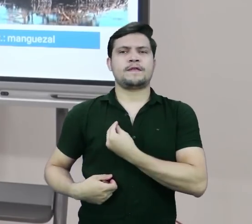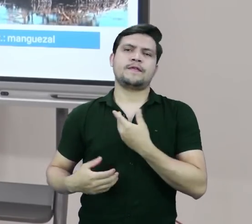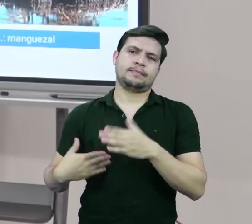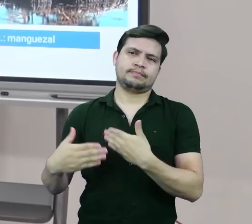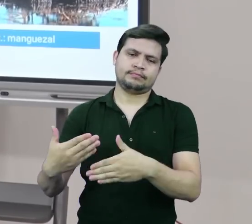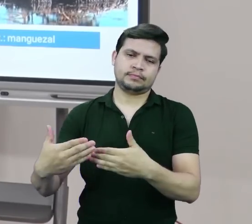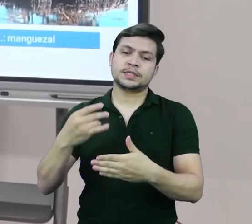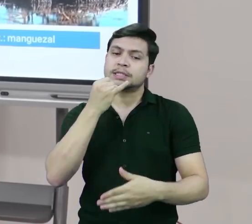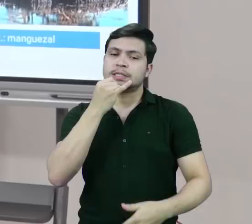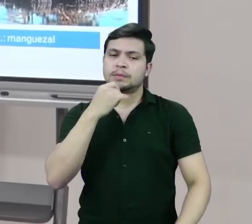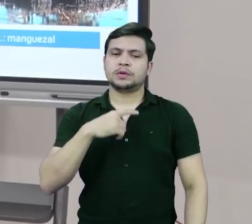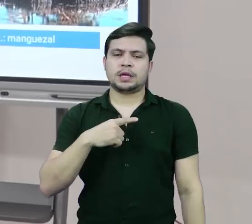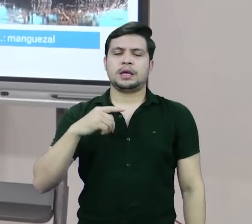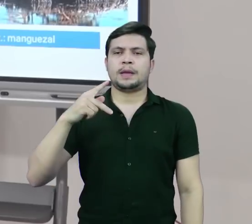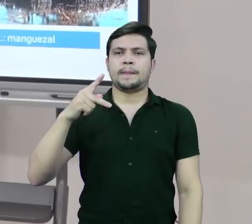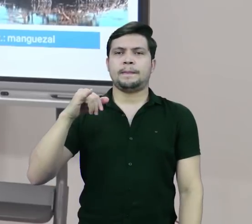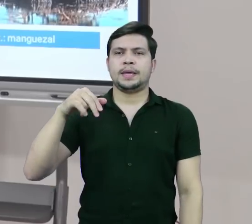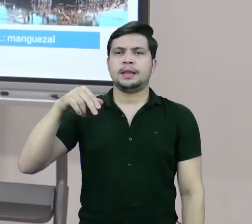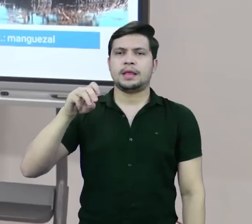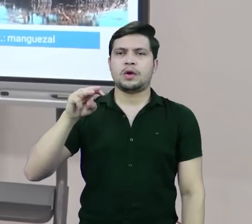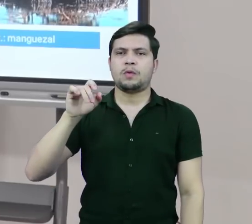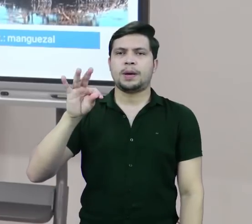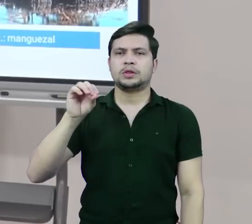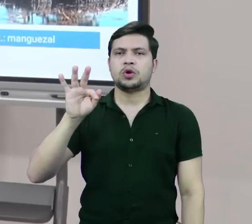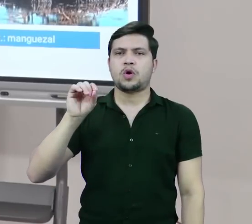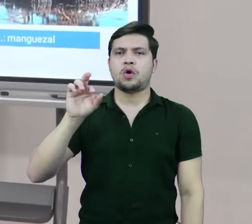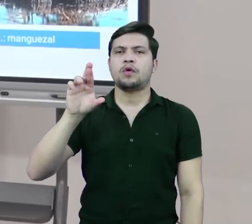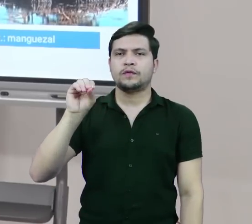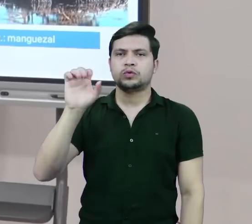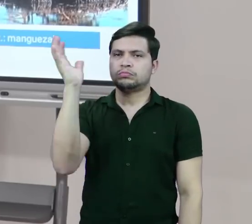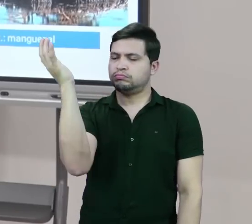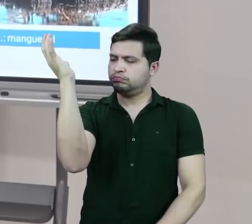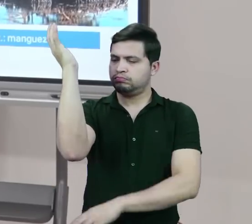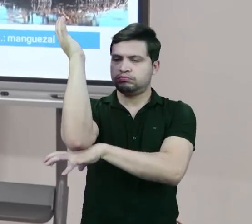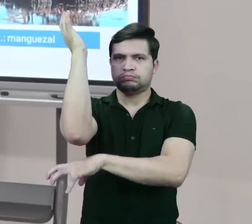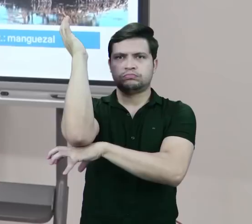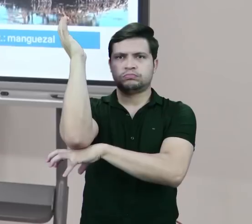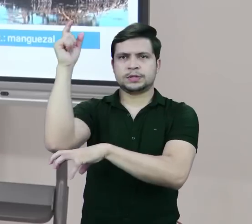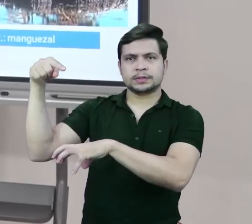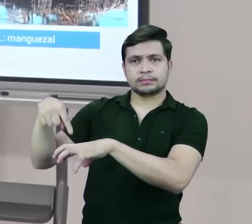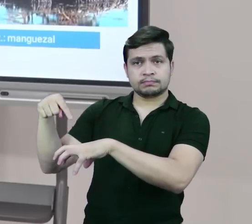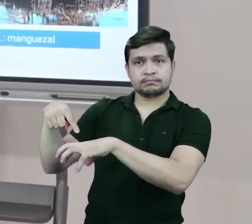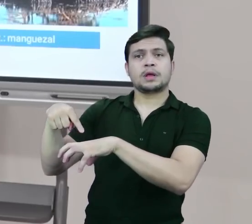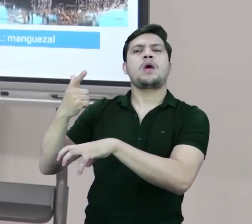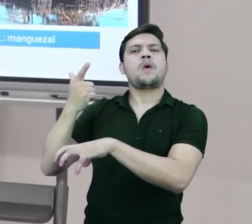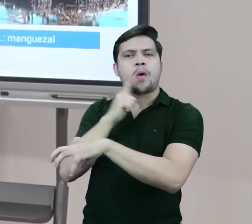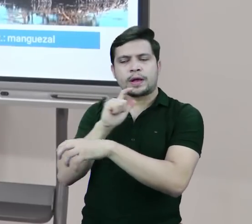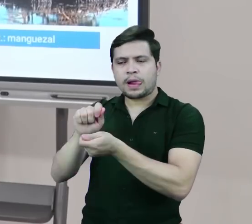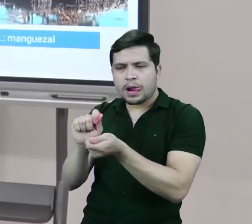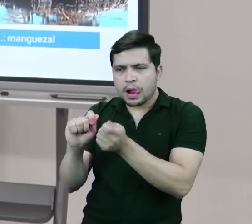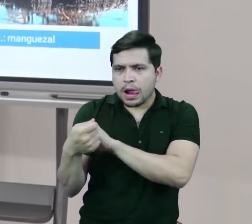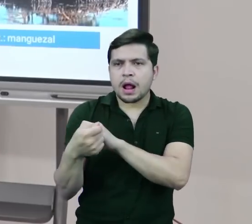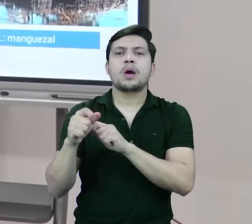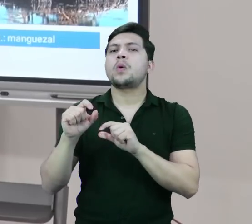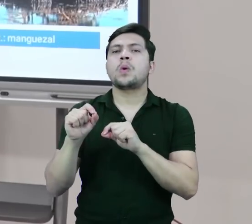exemplo, ela tem os pneumatóforos, né? Que são as raízes que conseguem se adaptar